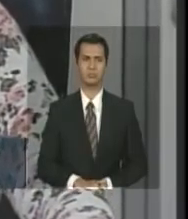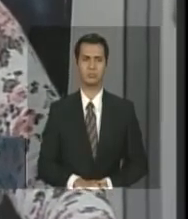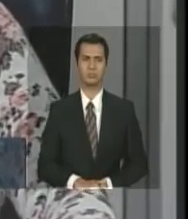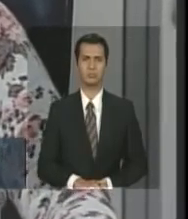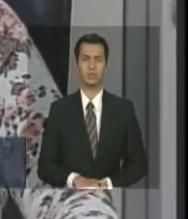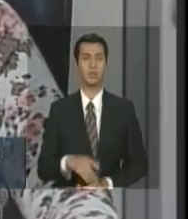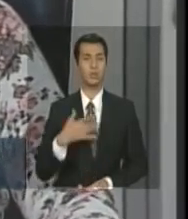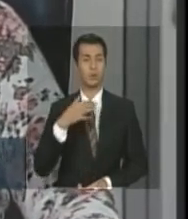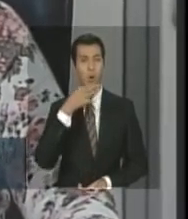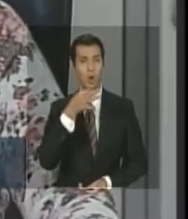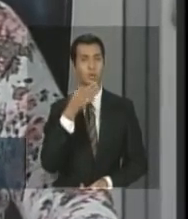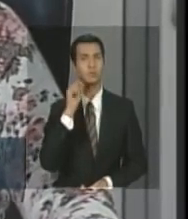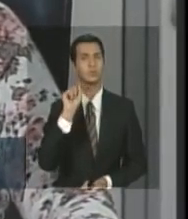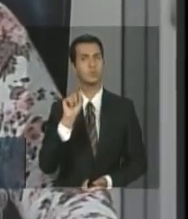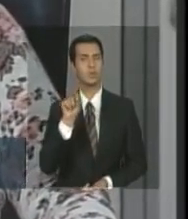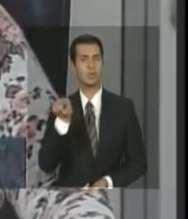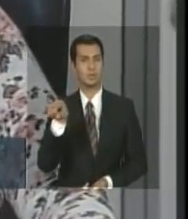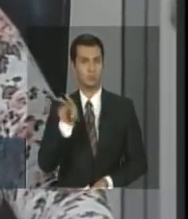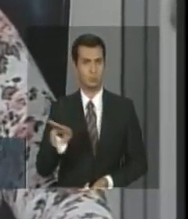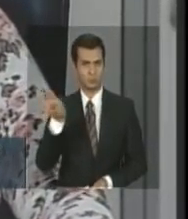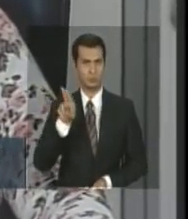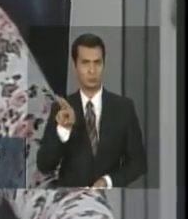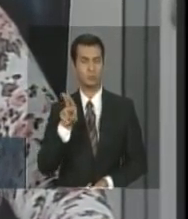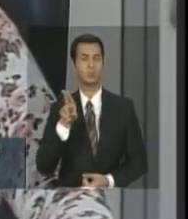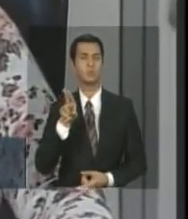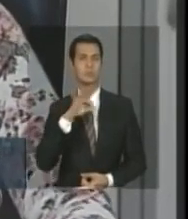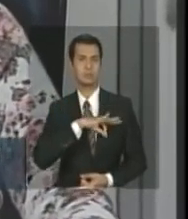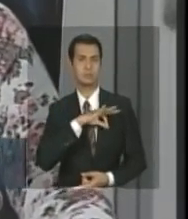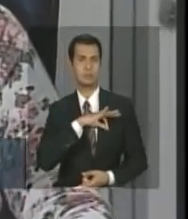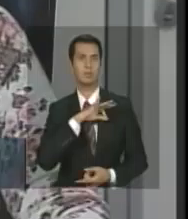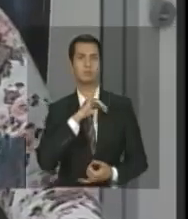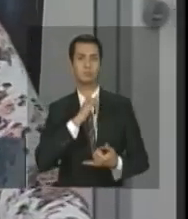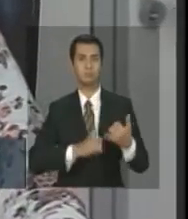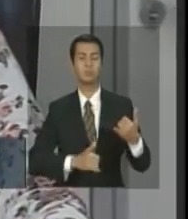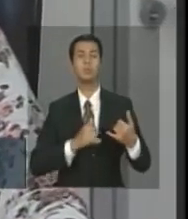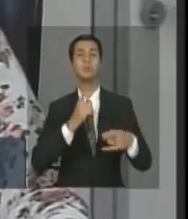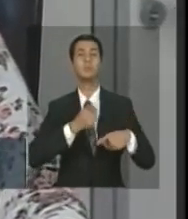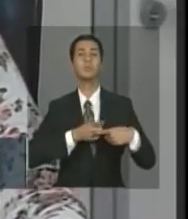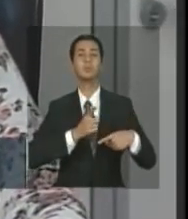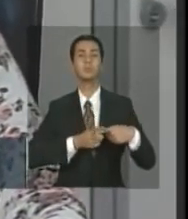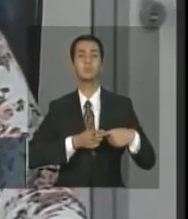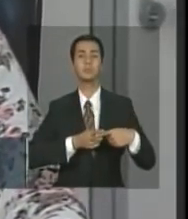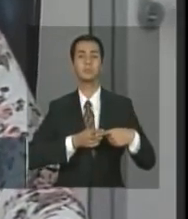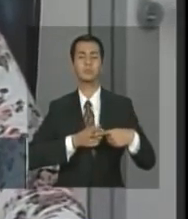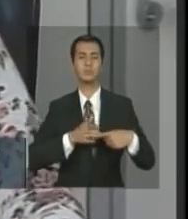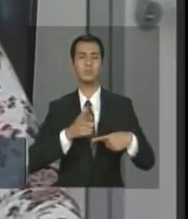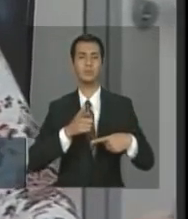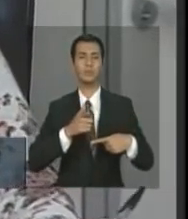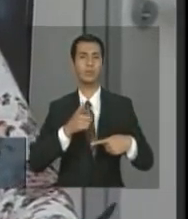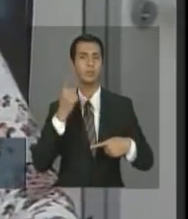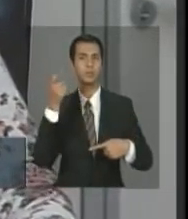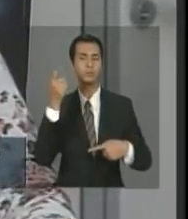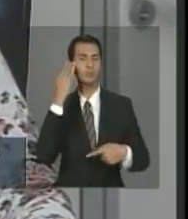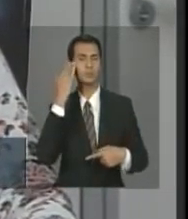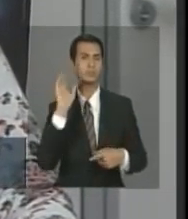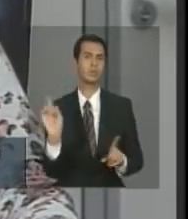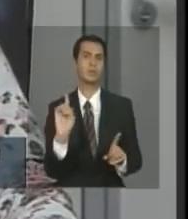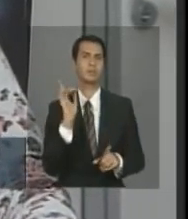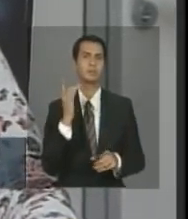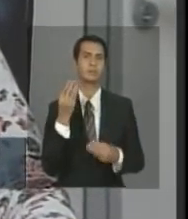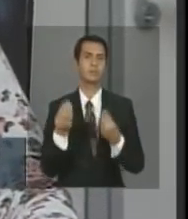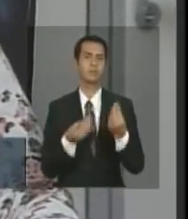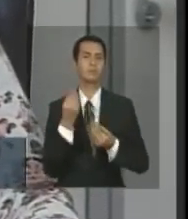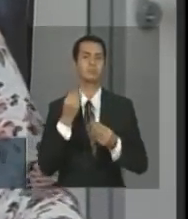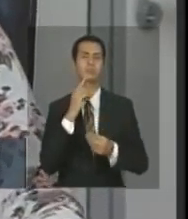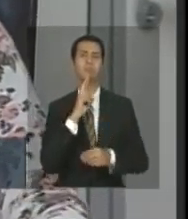se dado conta que daria essa distorção. E o governo usa o quê para fazer essa comparação? Você pode usar qualquer outro indicador que não seja o salário mínimo, porque o salário